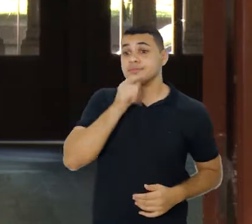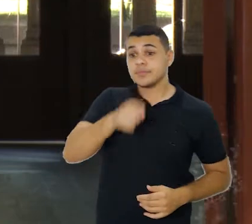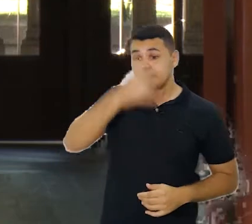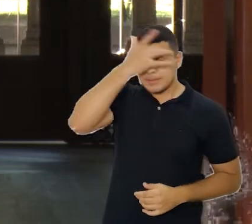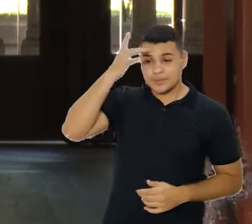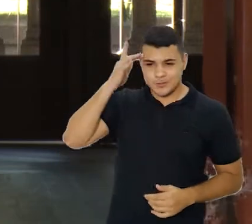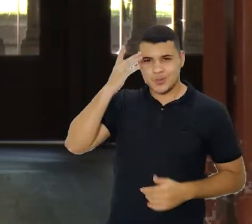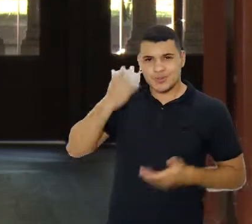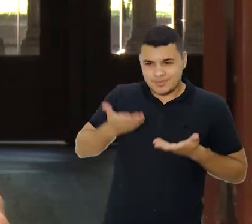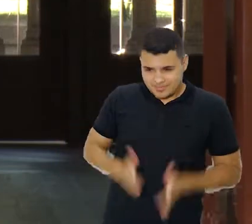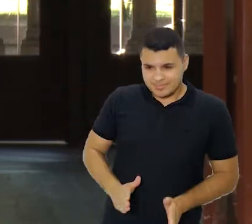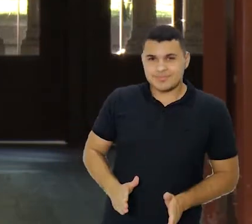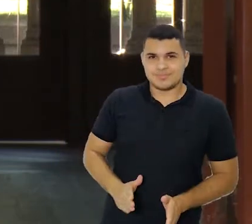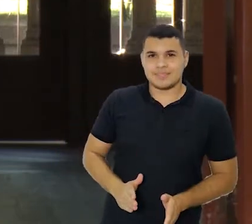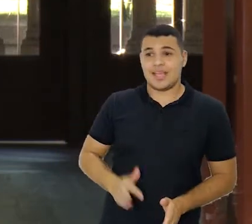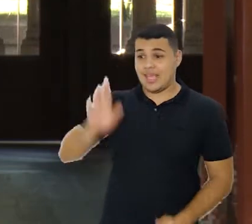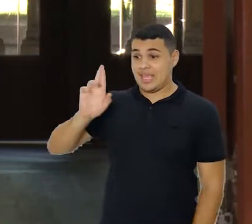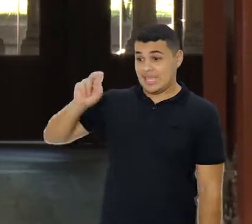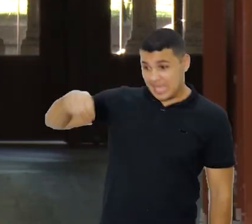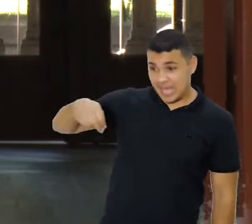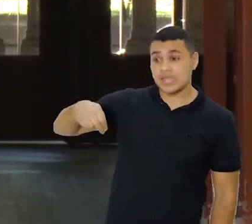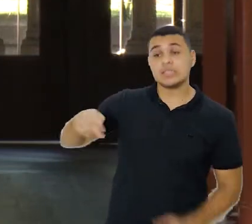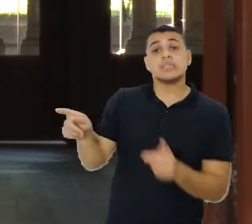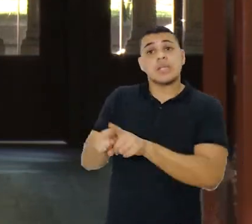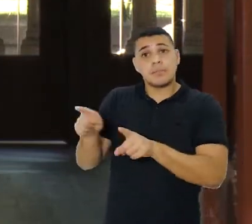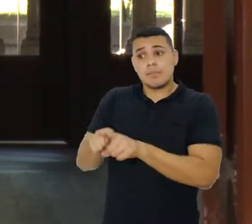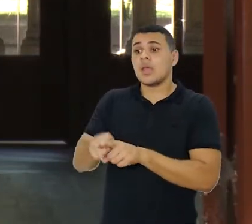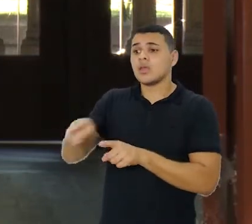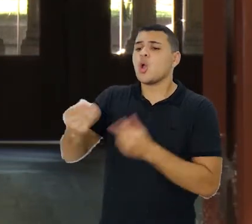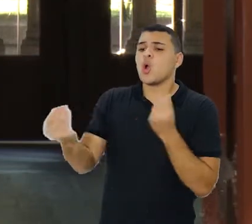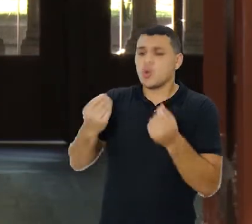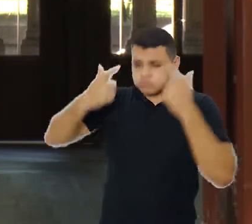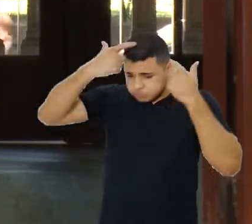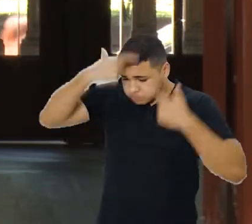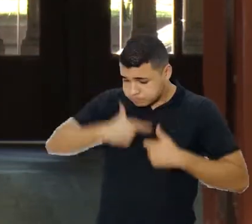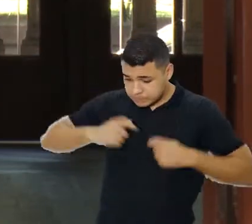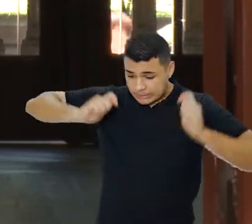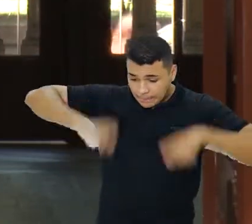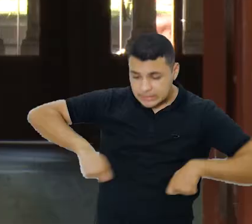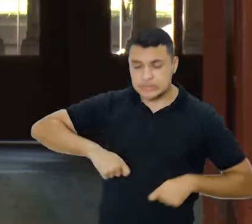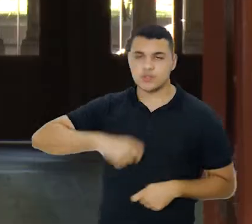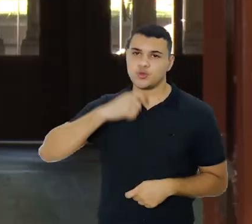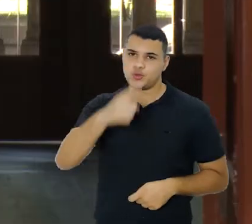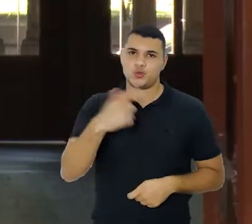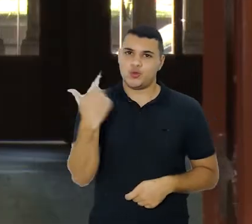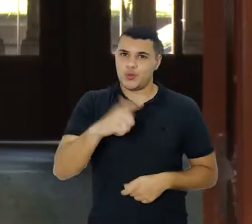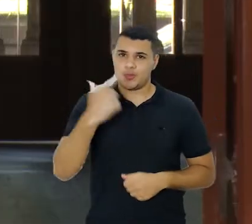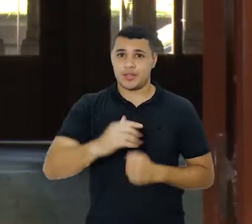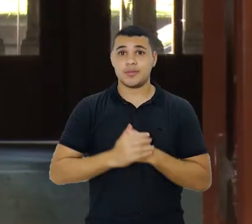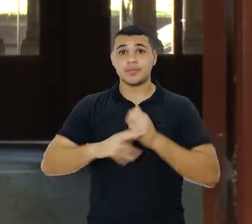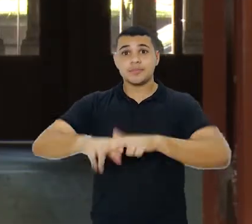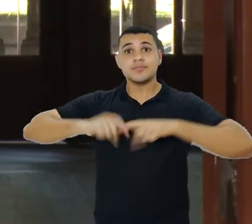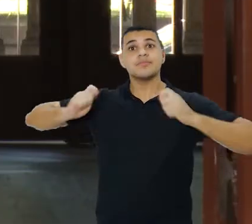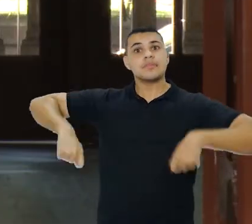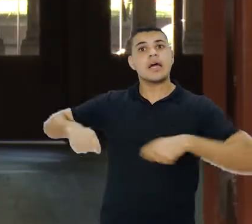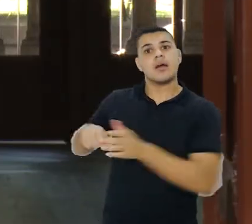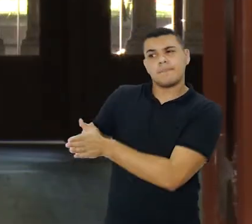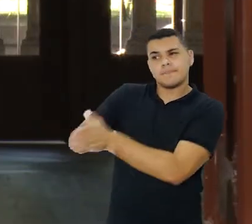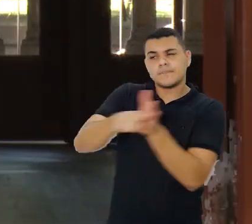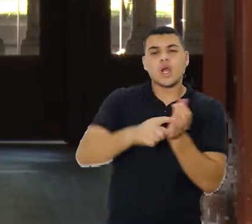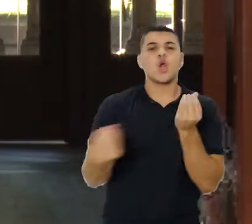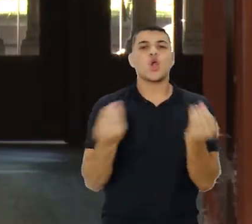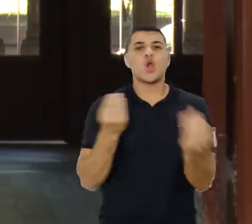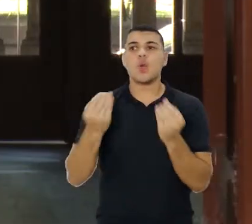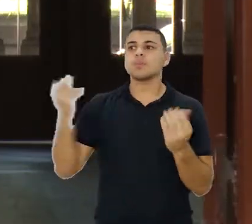prematuras e o tempo vivido com incapacidade. Então, é um indicador que nos permite captar também a dimensão da